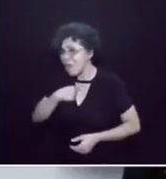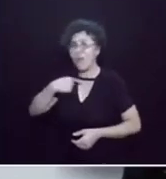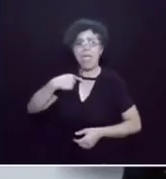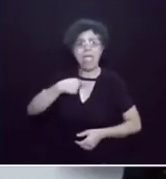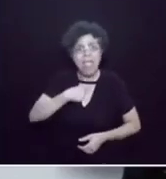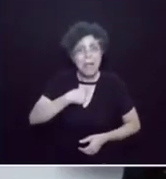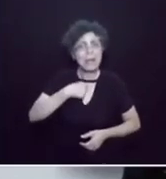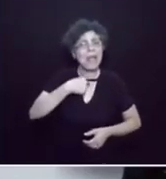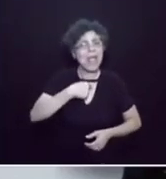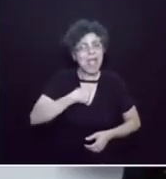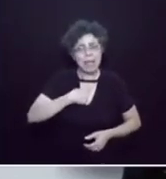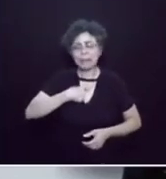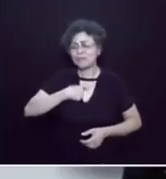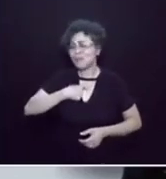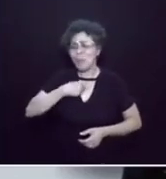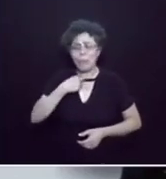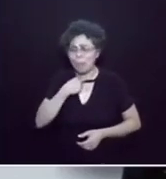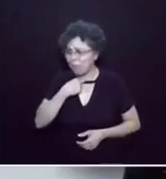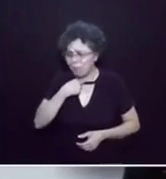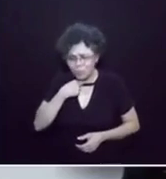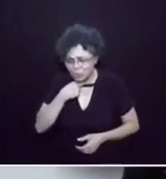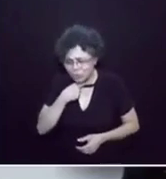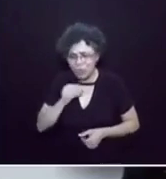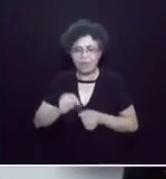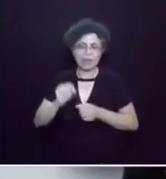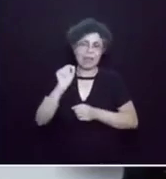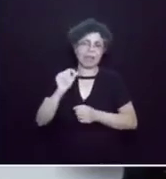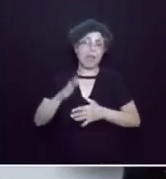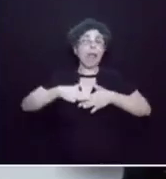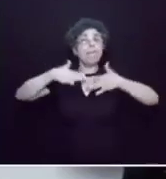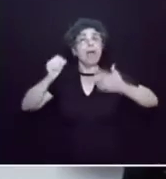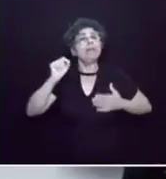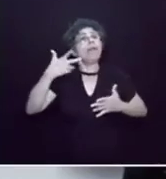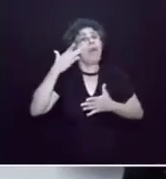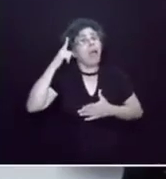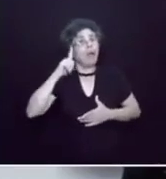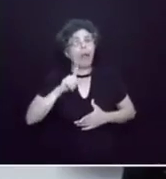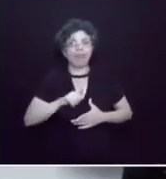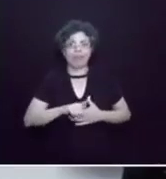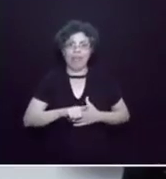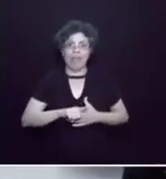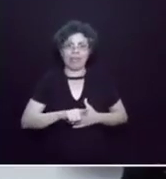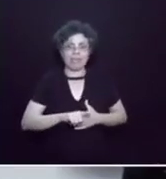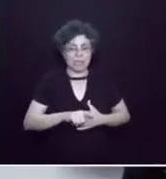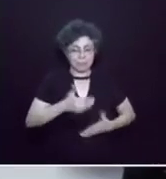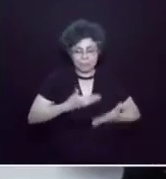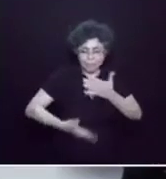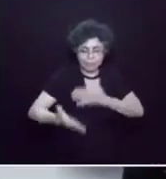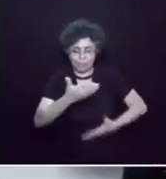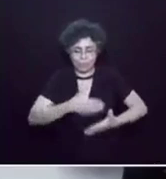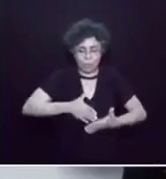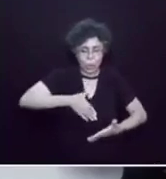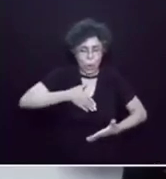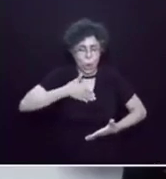não devia ter executado tal coisa. Acontece que o remorso, como um movimento de orgulho, determina